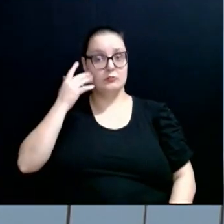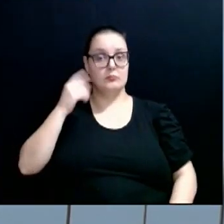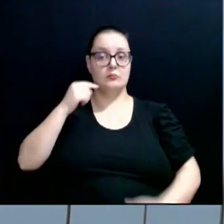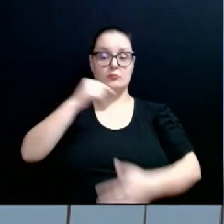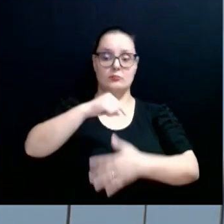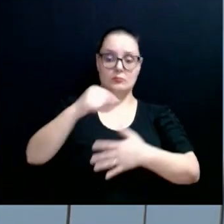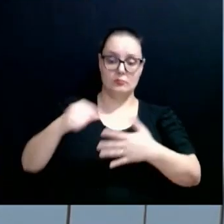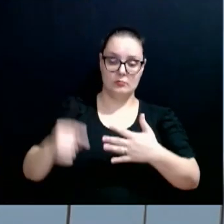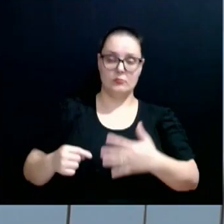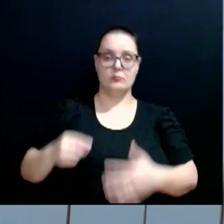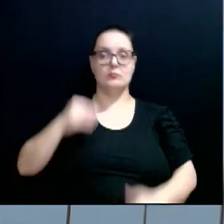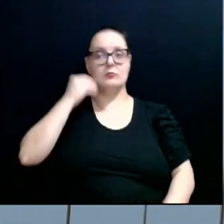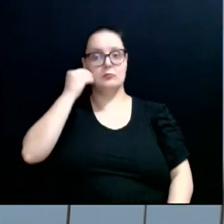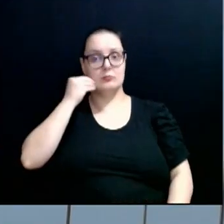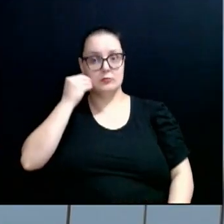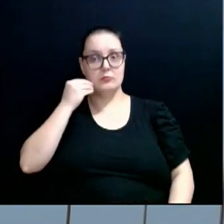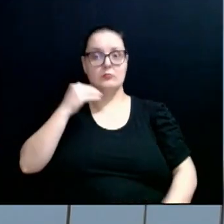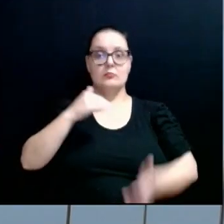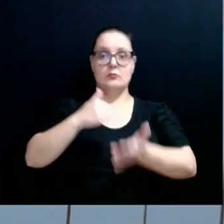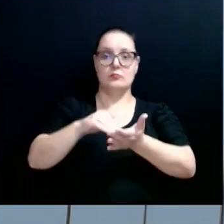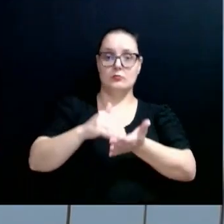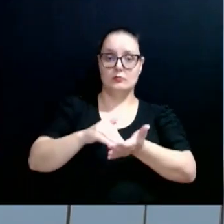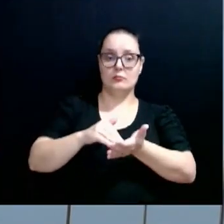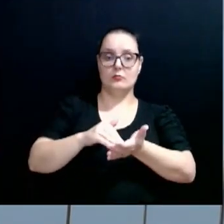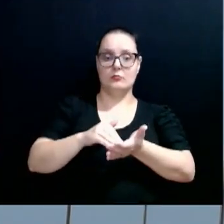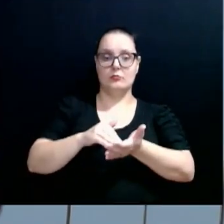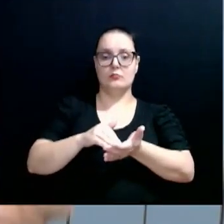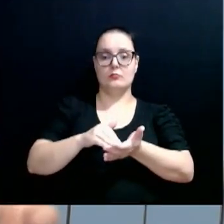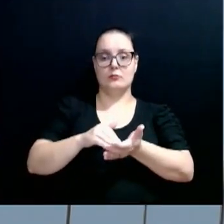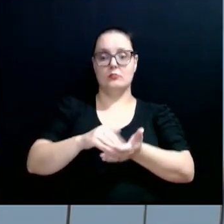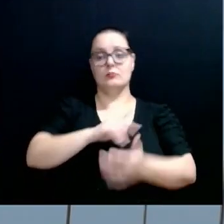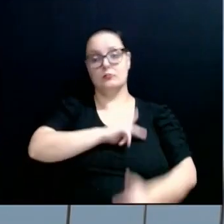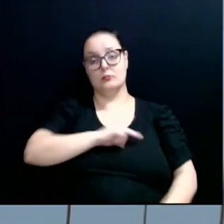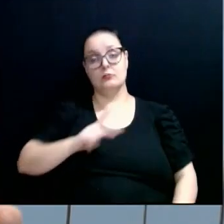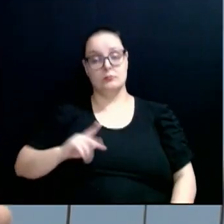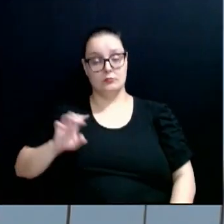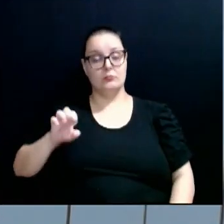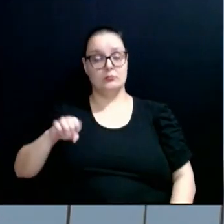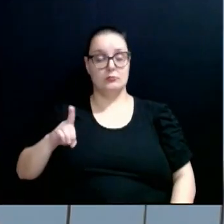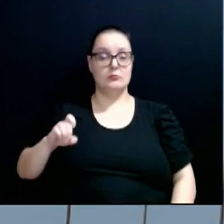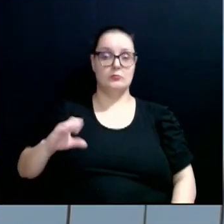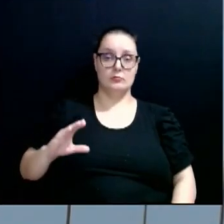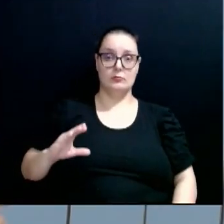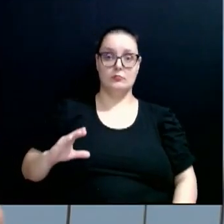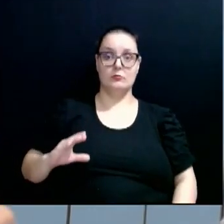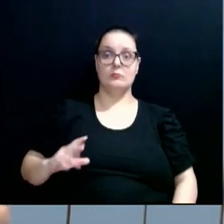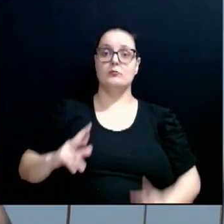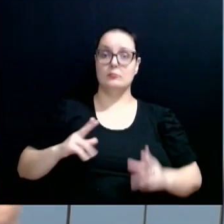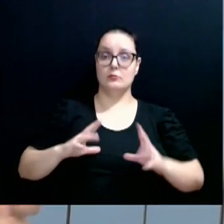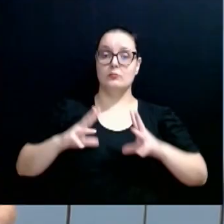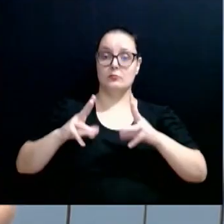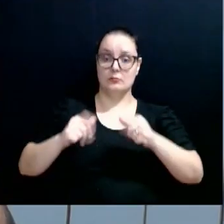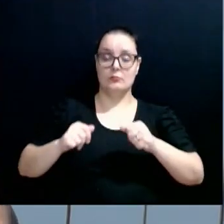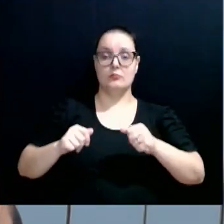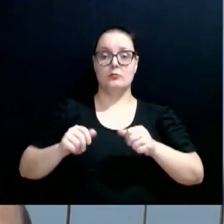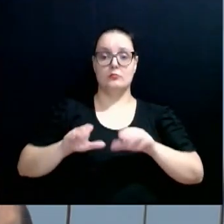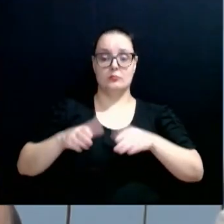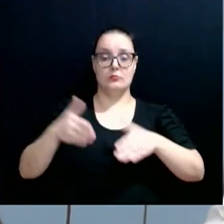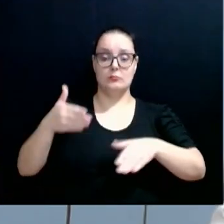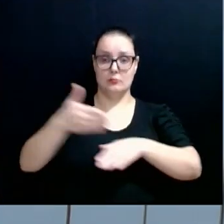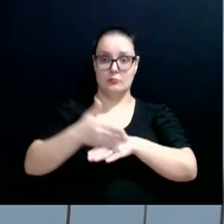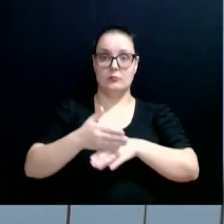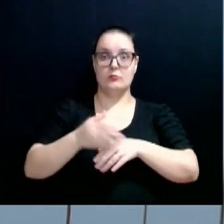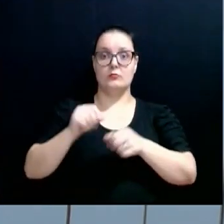da Secretaria e o presidente da INDEC foi fundamental, bem toda a equipe que participou. Foram feitas 11 audiências